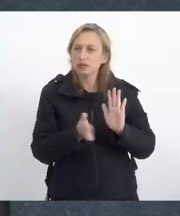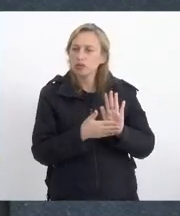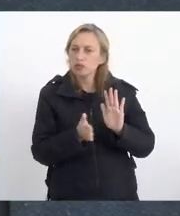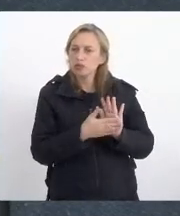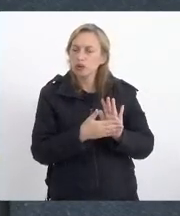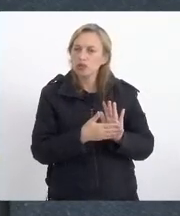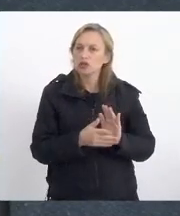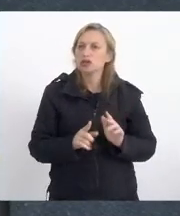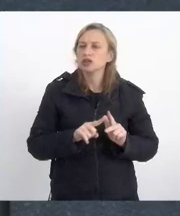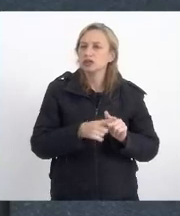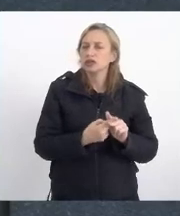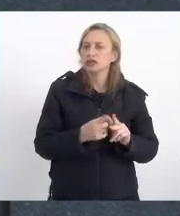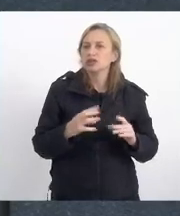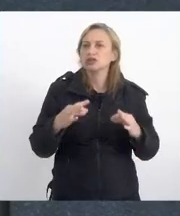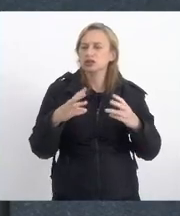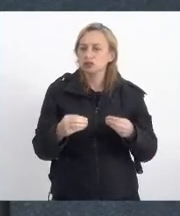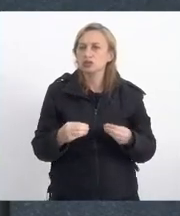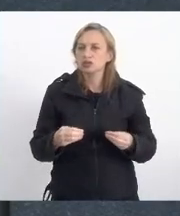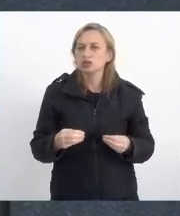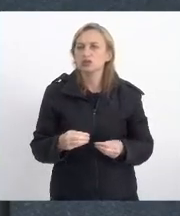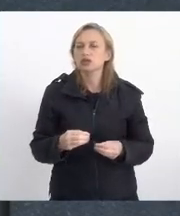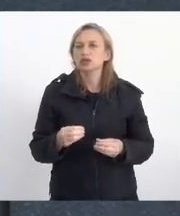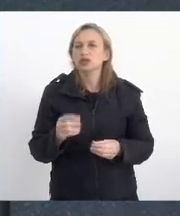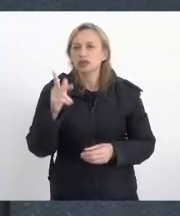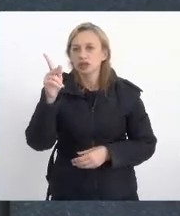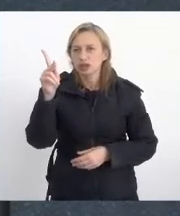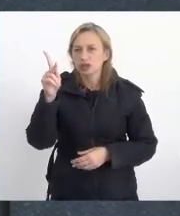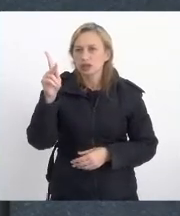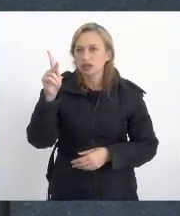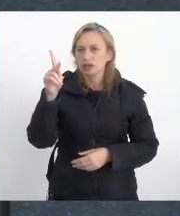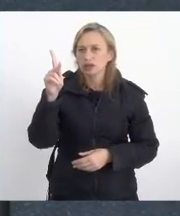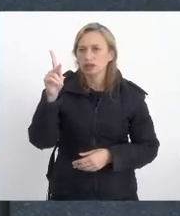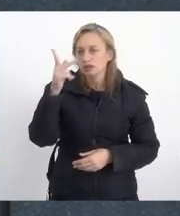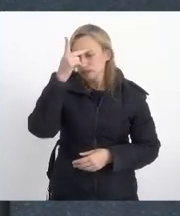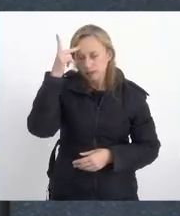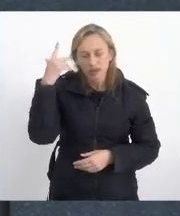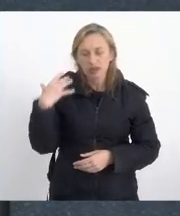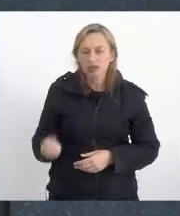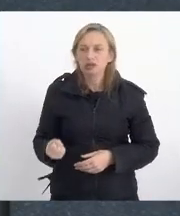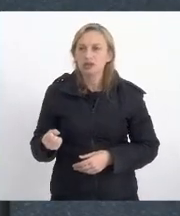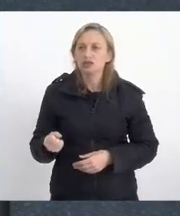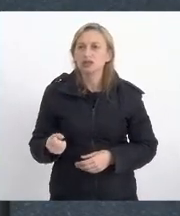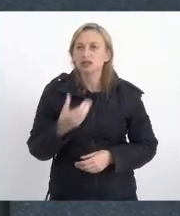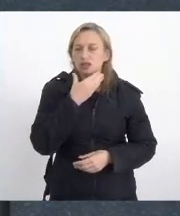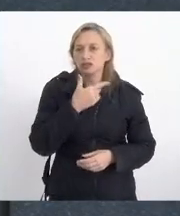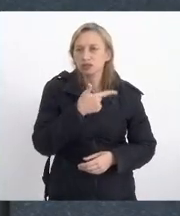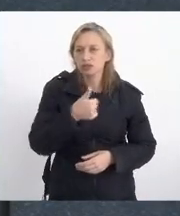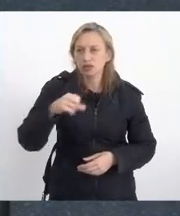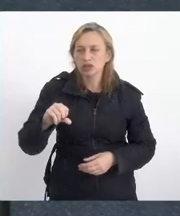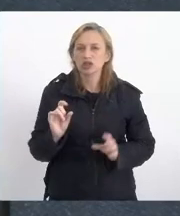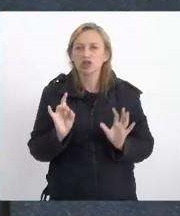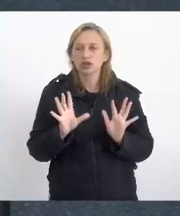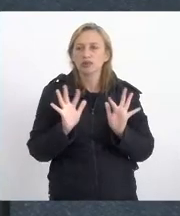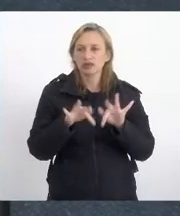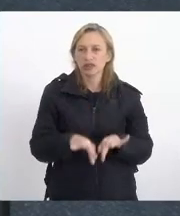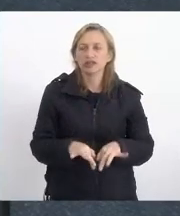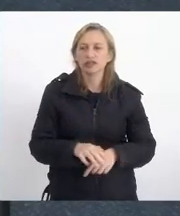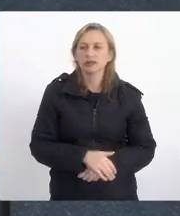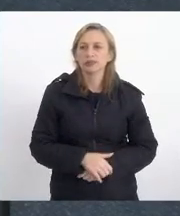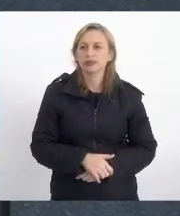a retroação desse efeito a todas as pensões instituídas a partir de dezembro de 2019. Para concluir. Só para concluir minha